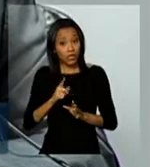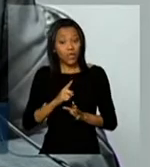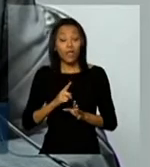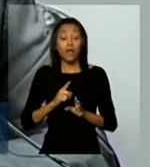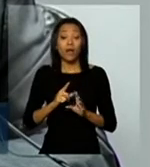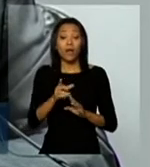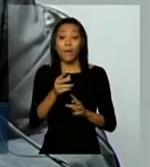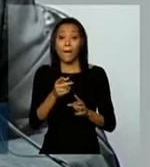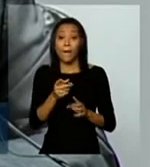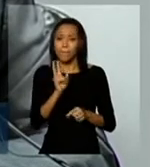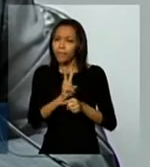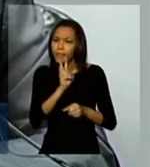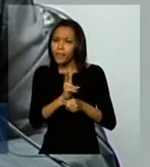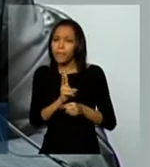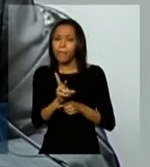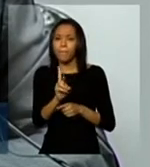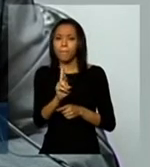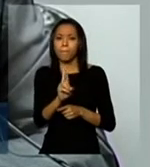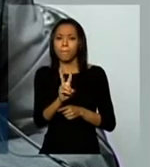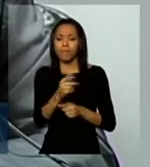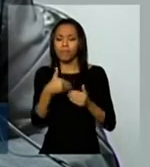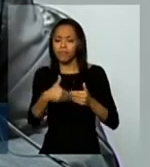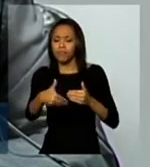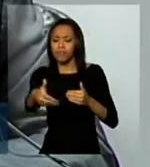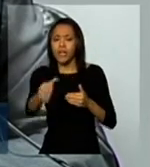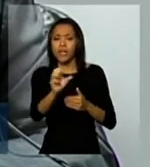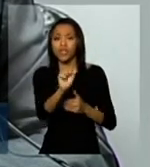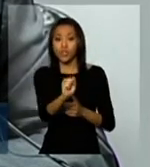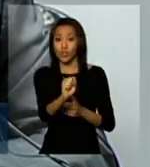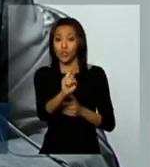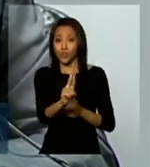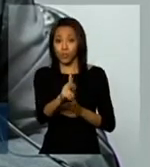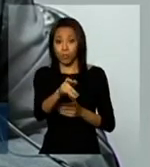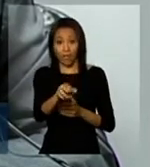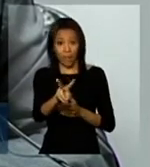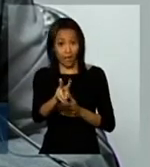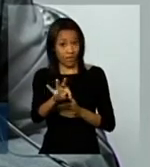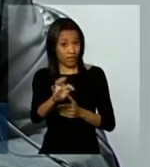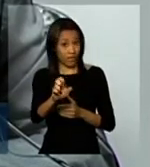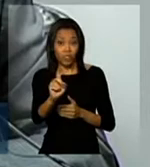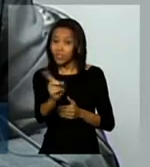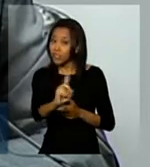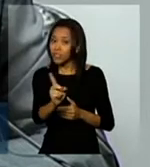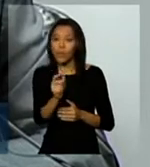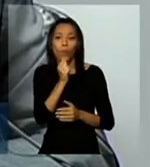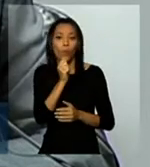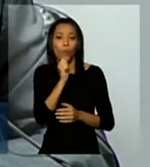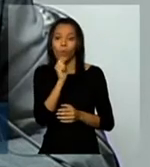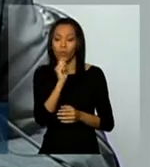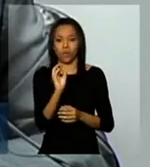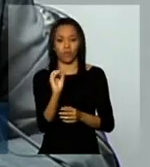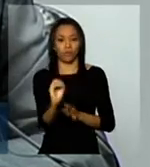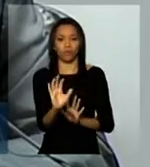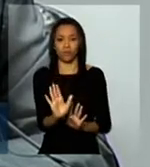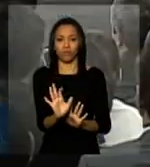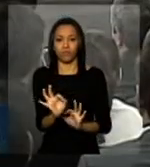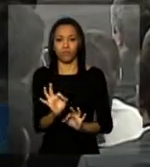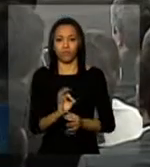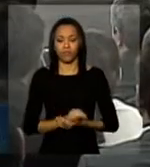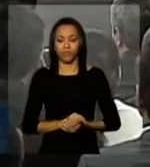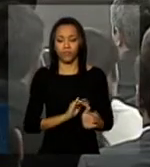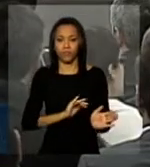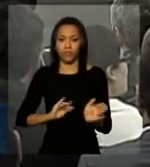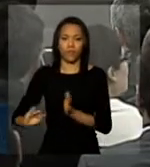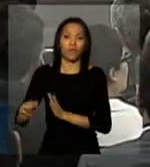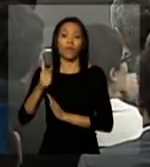das empresas estatais, ou seja, elas não farão superávit, não estão contribuindo nesta conta. Próxima pergunta,